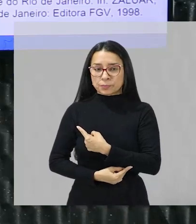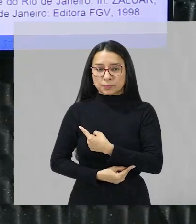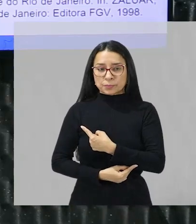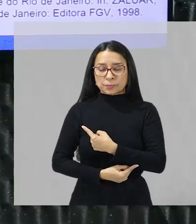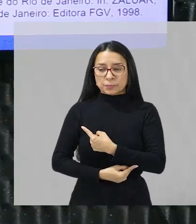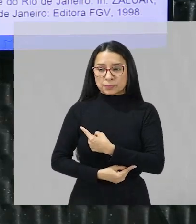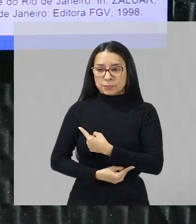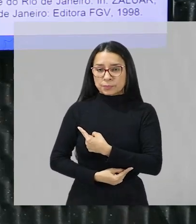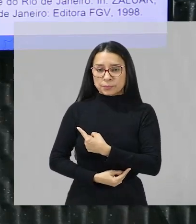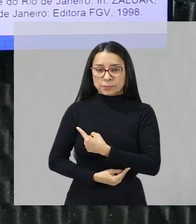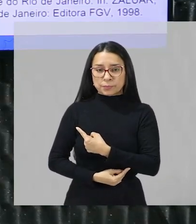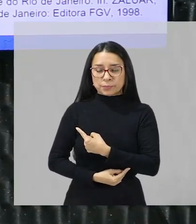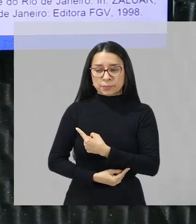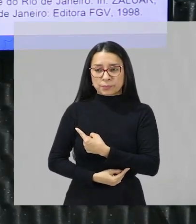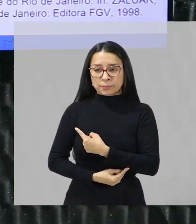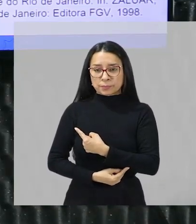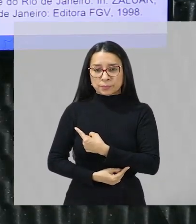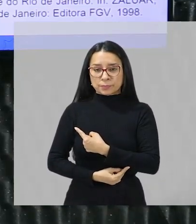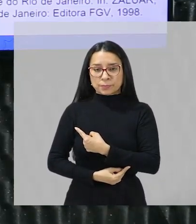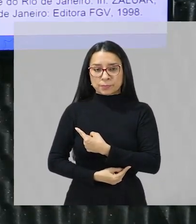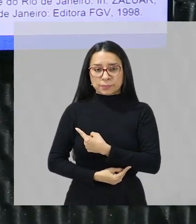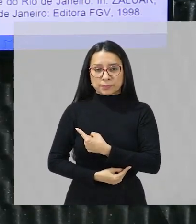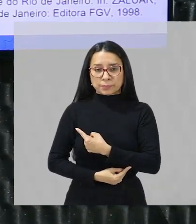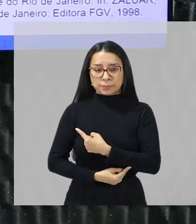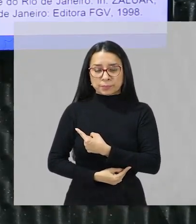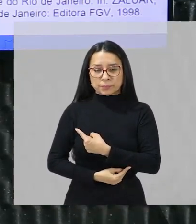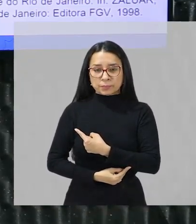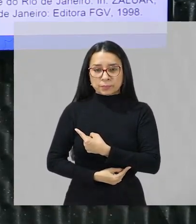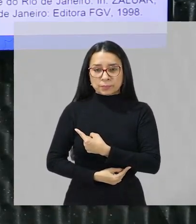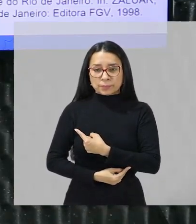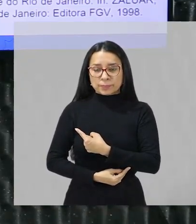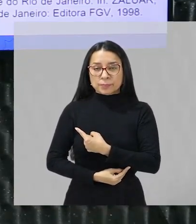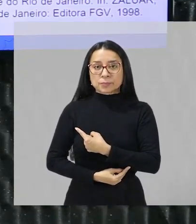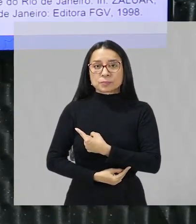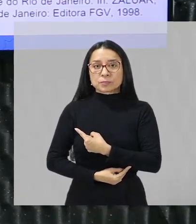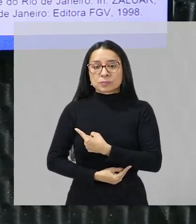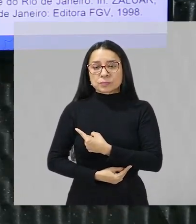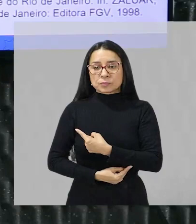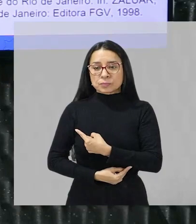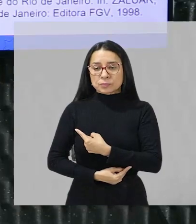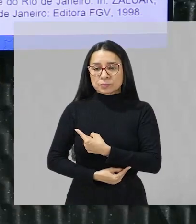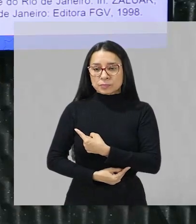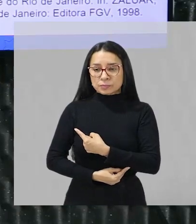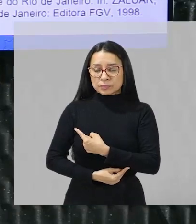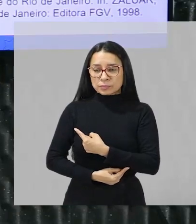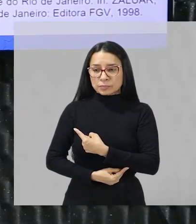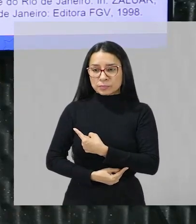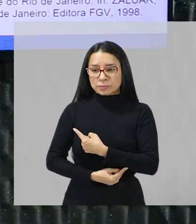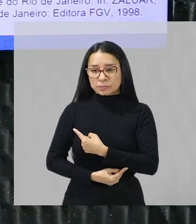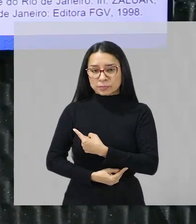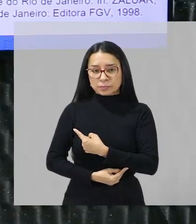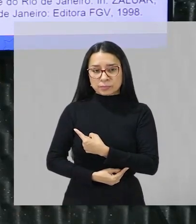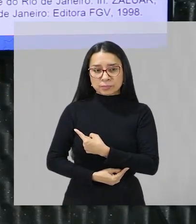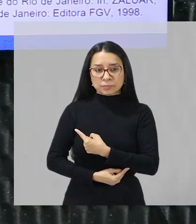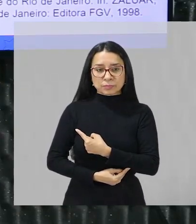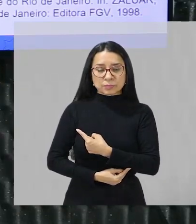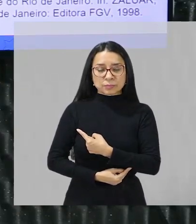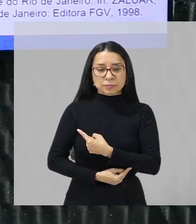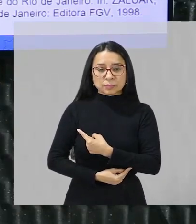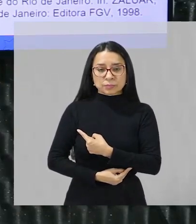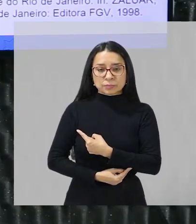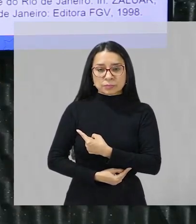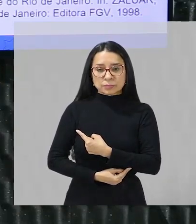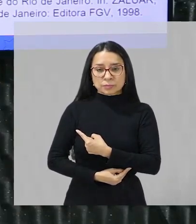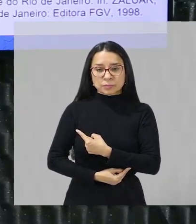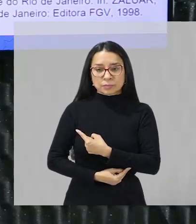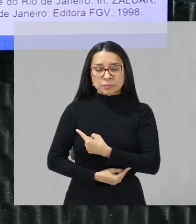falas dos juízes, advogados, promotores, se fundamentam nas representações inventadas a respeito da